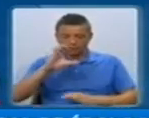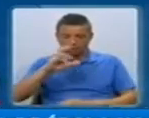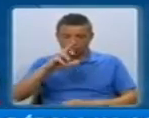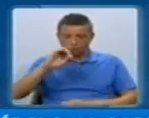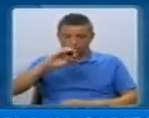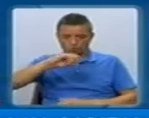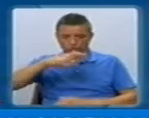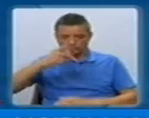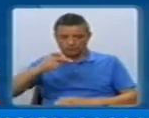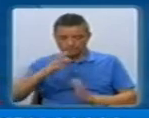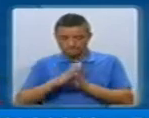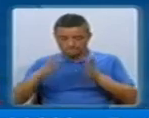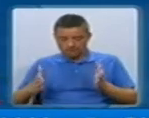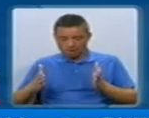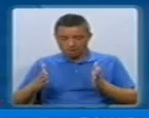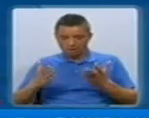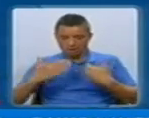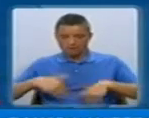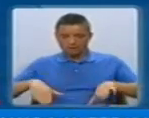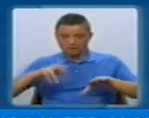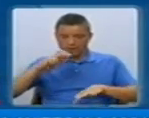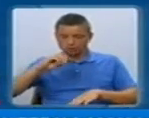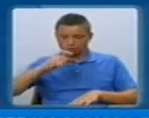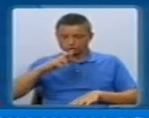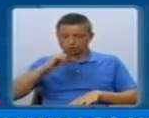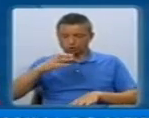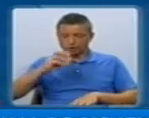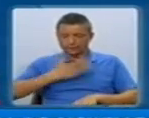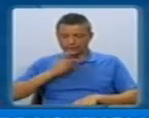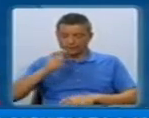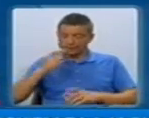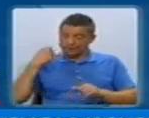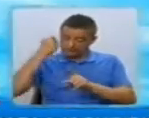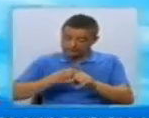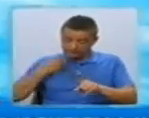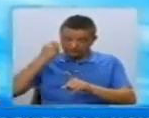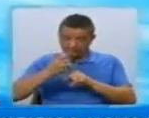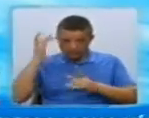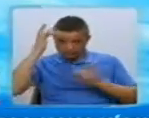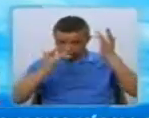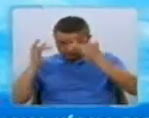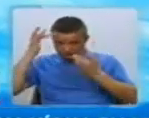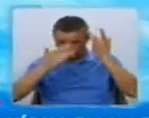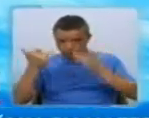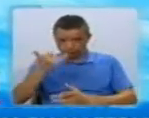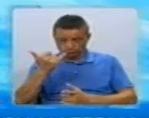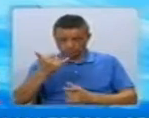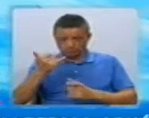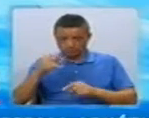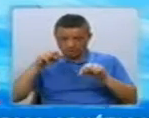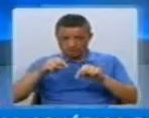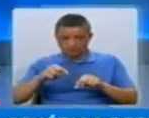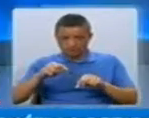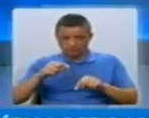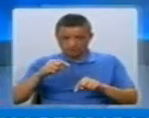uma crosta muitíssimo maior. É, de facto, um asteroide que desafia as teorias que nós conhecemos. Neste segundo tema de hoje, Miguel, vamos ter muita